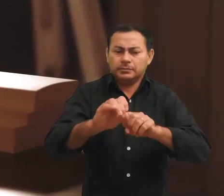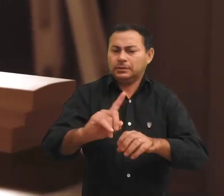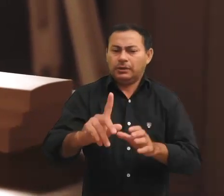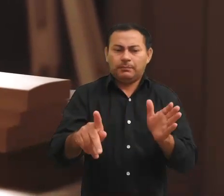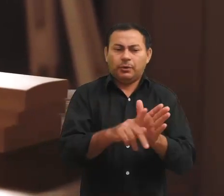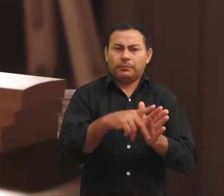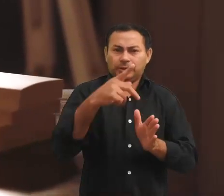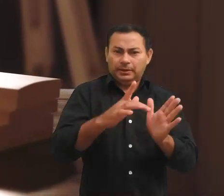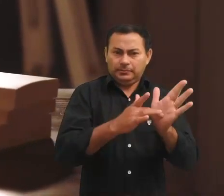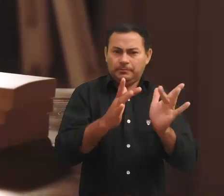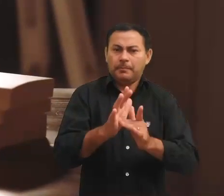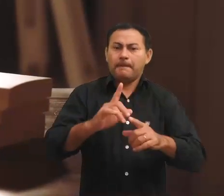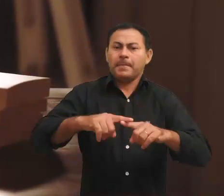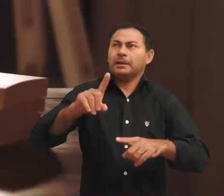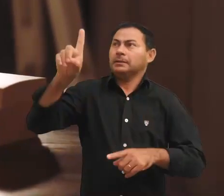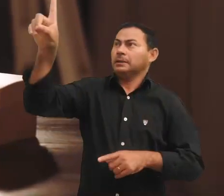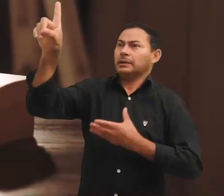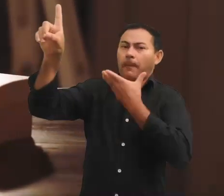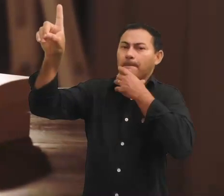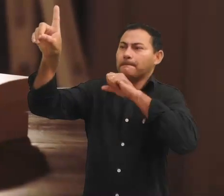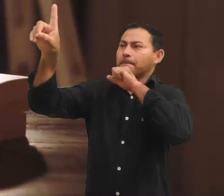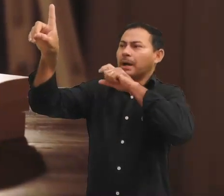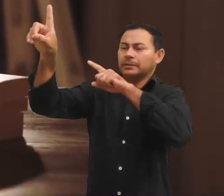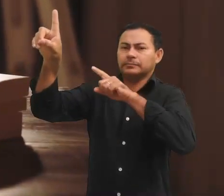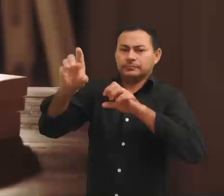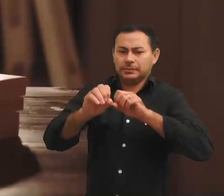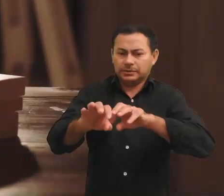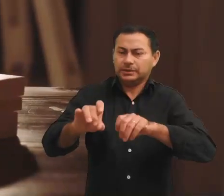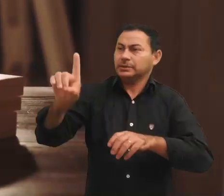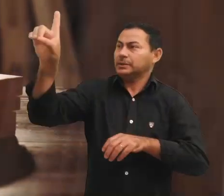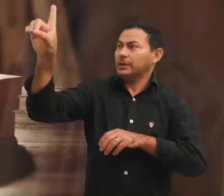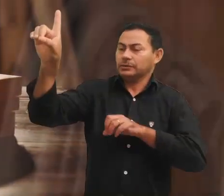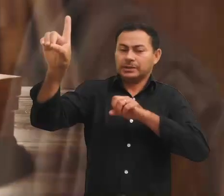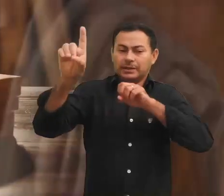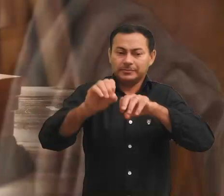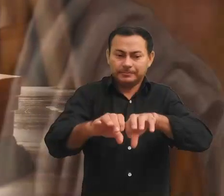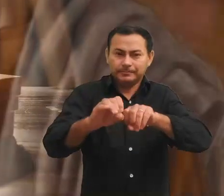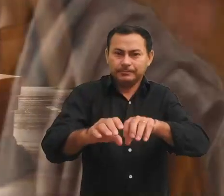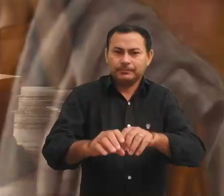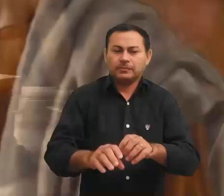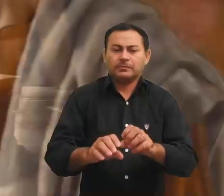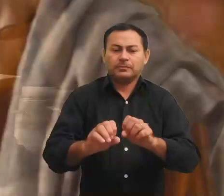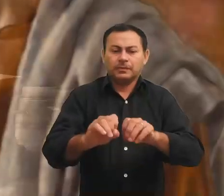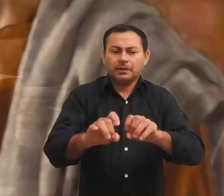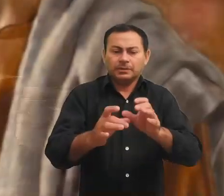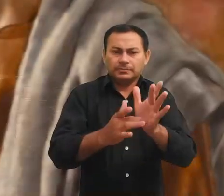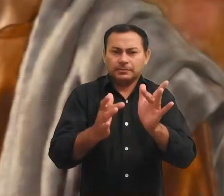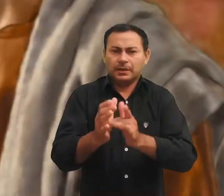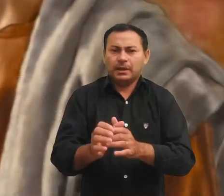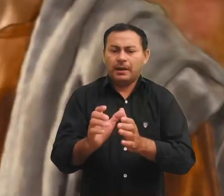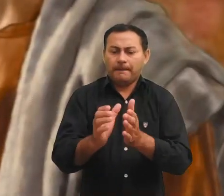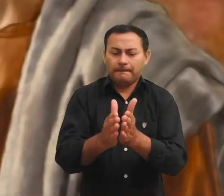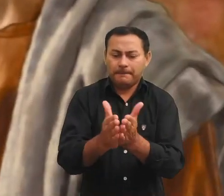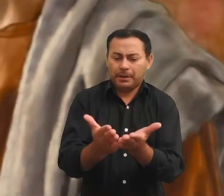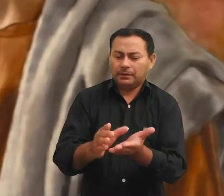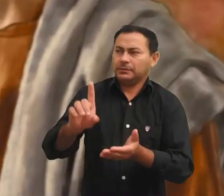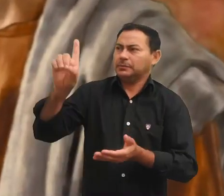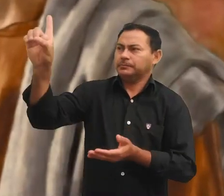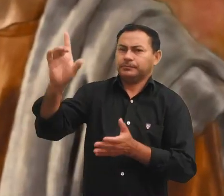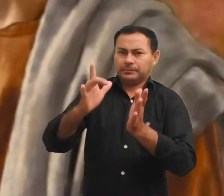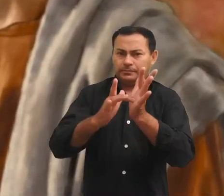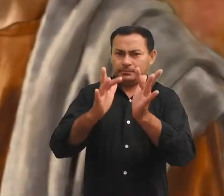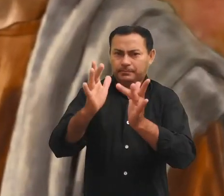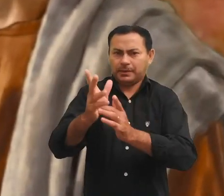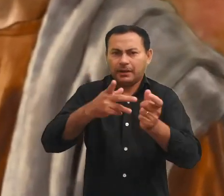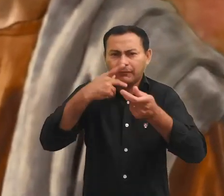afirmou que o seu ensino não era dele mesmo, mas do Pai. Era o ensino de Deus. O seu ensino era a palavra